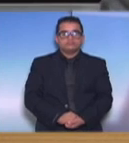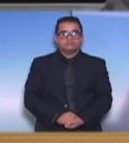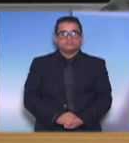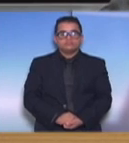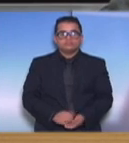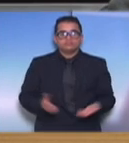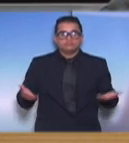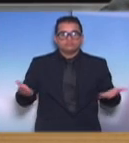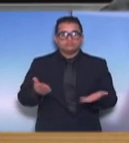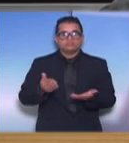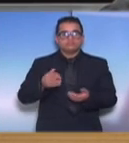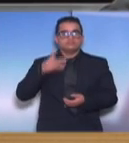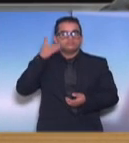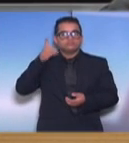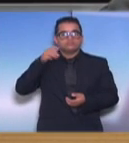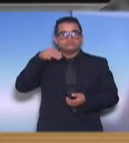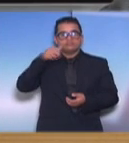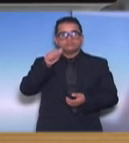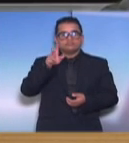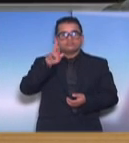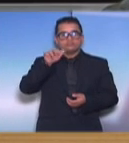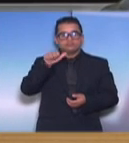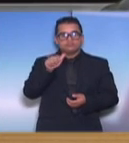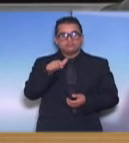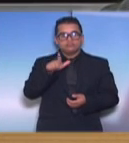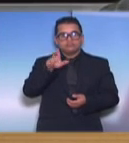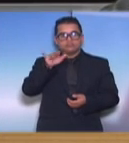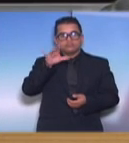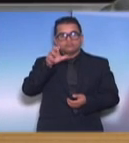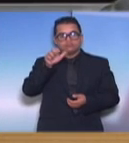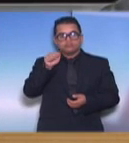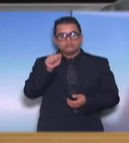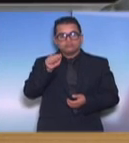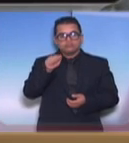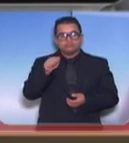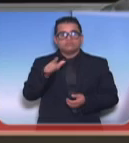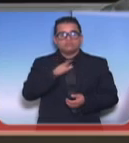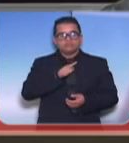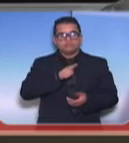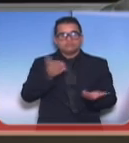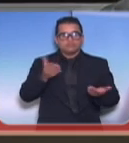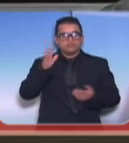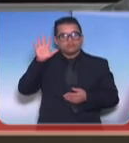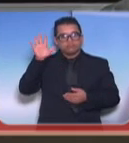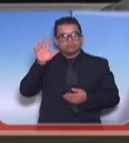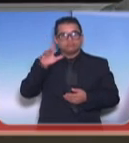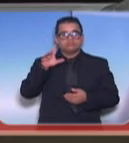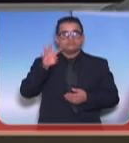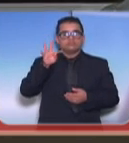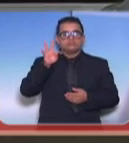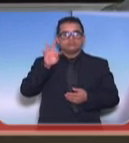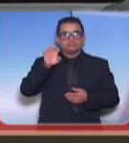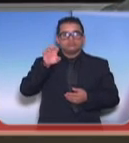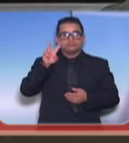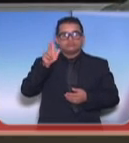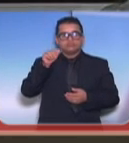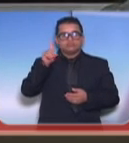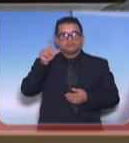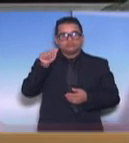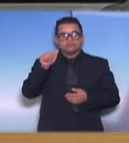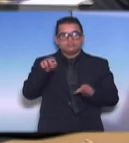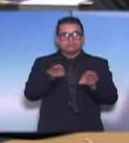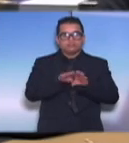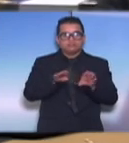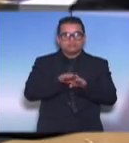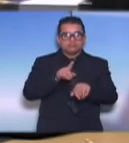Com a palavra, a nobre deputada Maria Lúcia Amari. Tem a palavra o nobre deputado Coronel Telhada. Tem a Vossa Excelência a